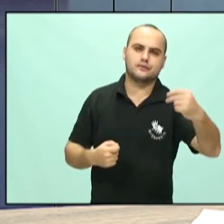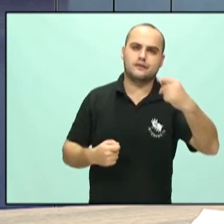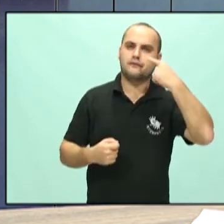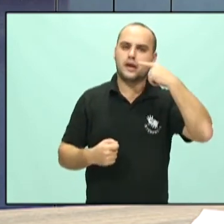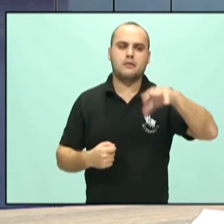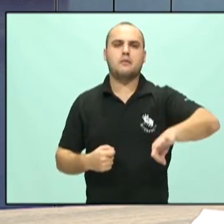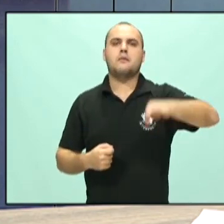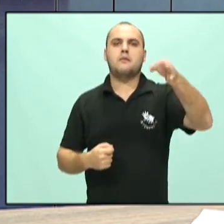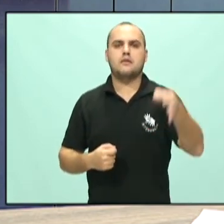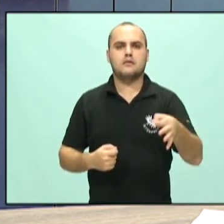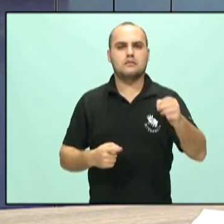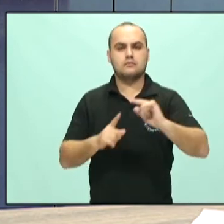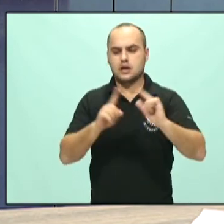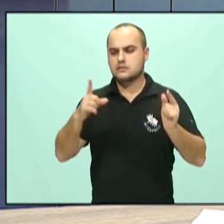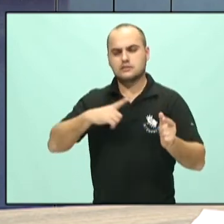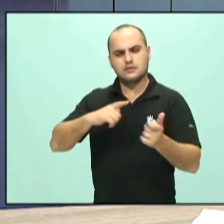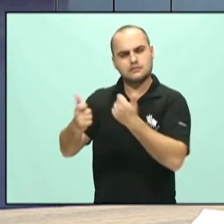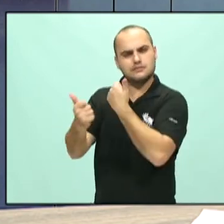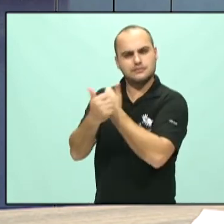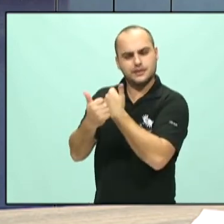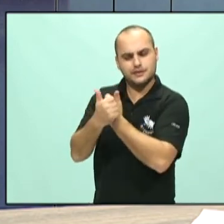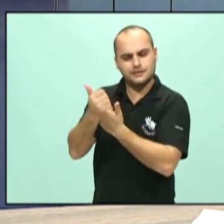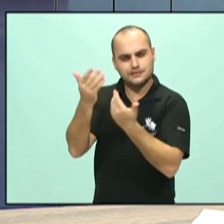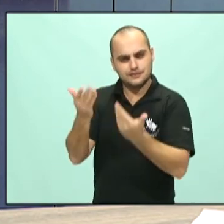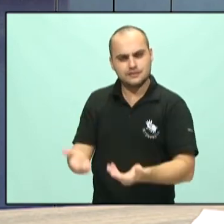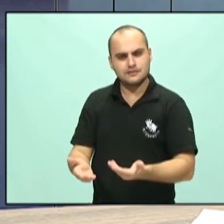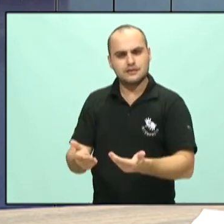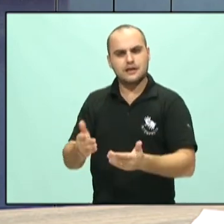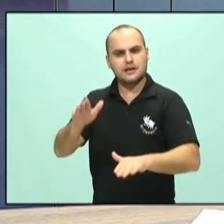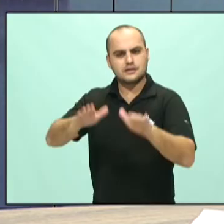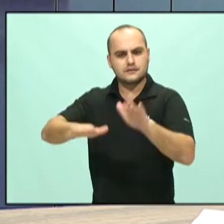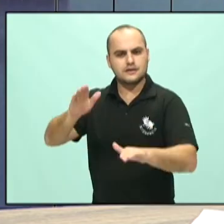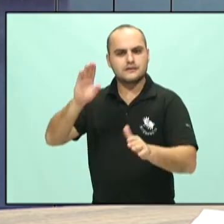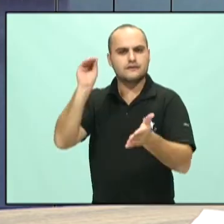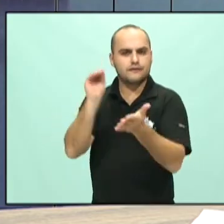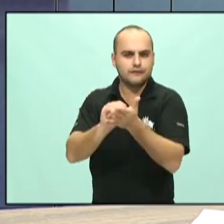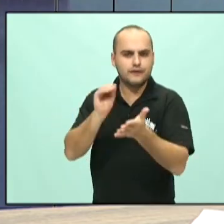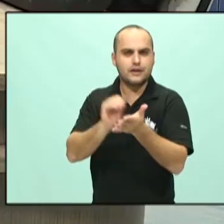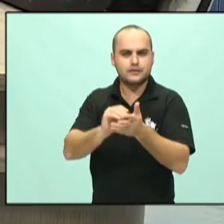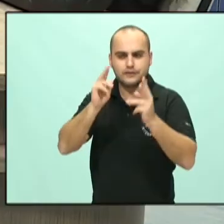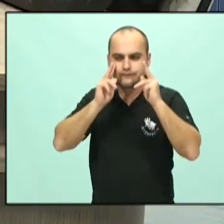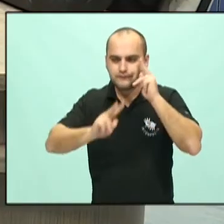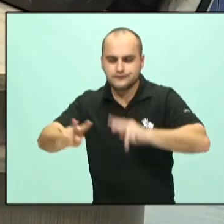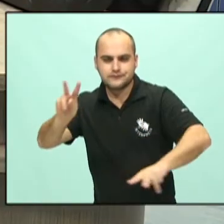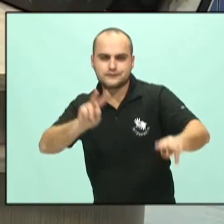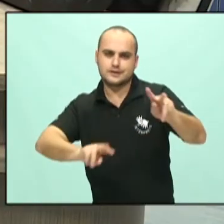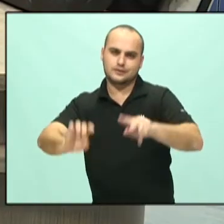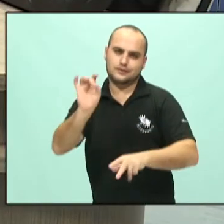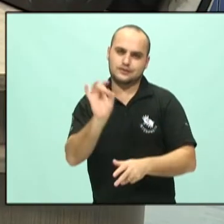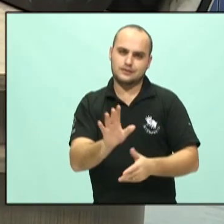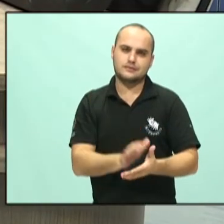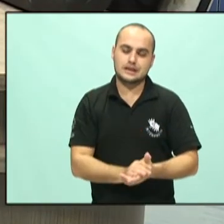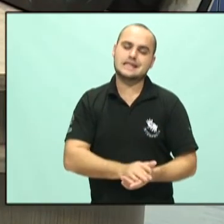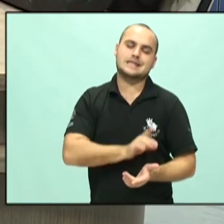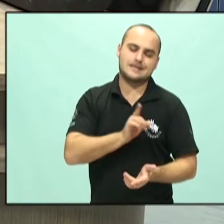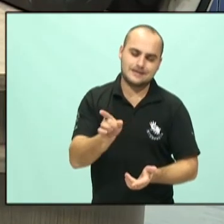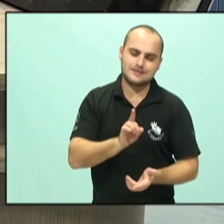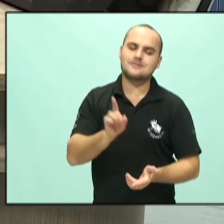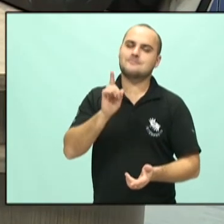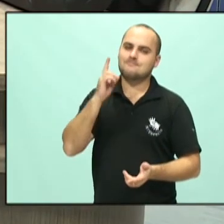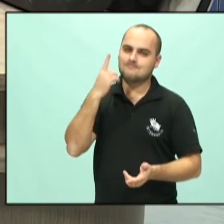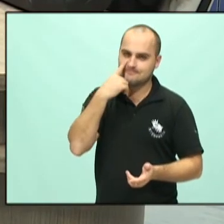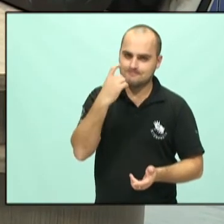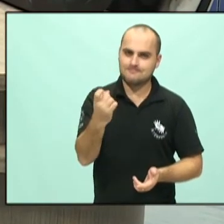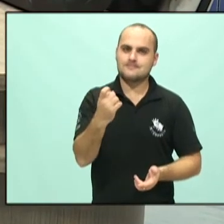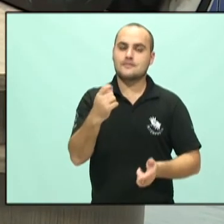qualidade que está muito próximo da gente, mas que às vezes só realmente falta visibilidade, né? E isso que eu acho que é o mais interessante que o